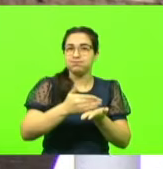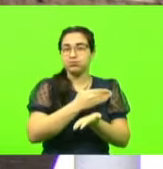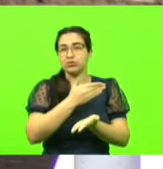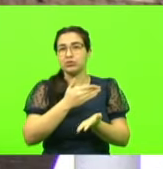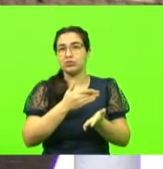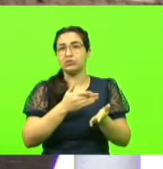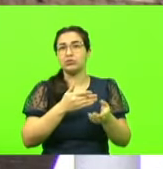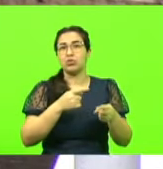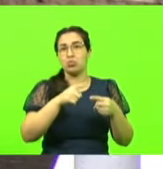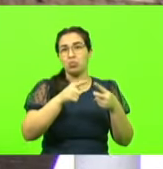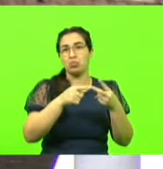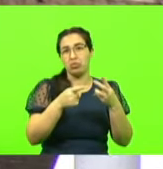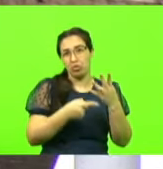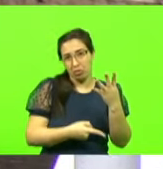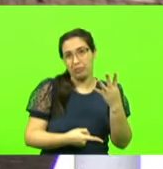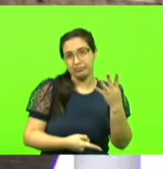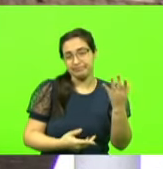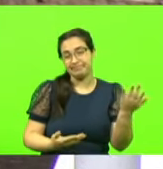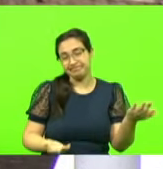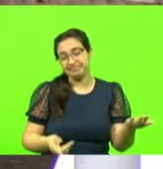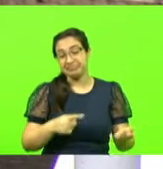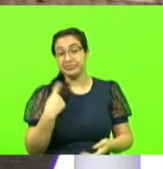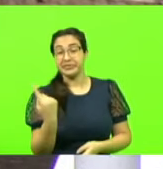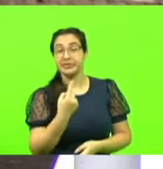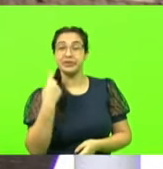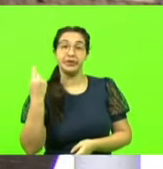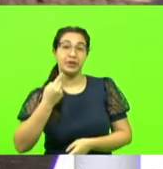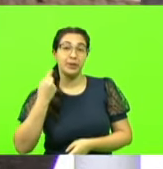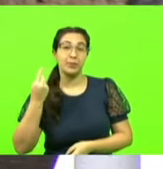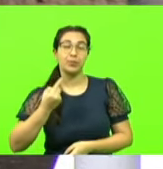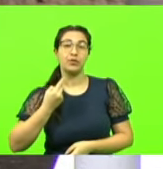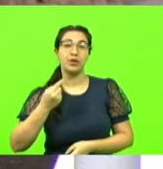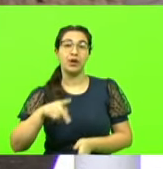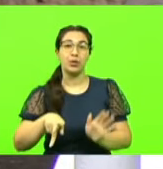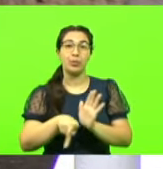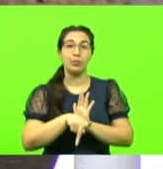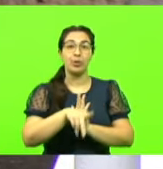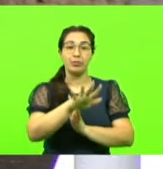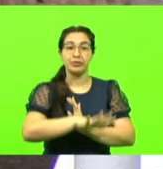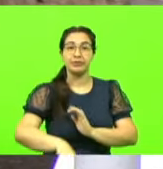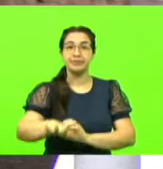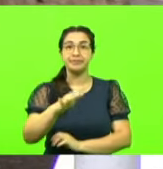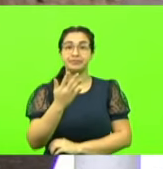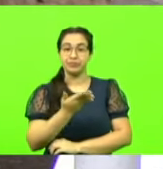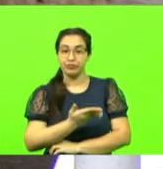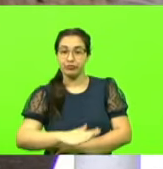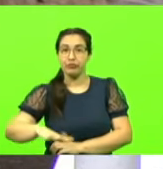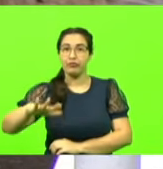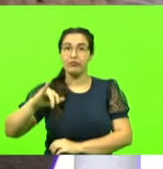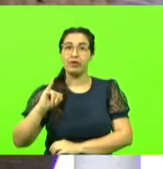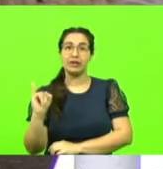3 e 4. E nós, deputados aqui, deputado Ismael, que somos do Vale do Itajaí, nós acompanhamos